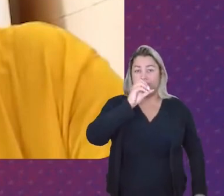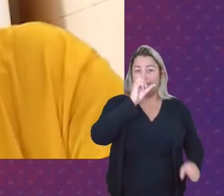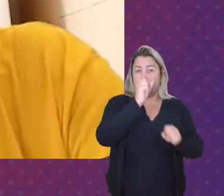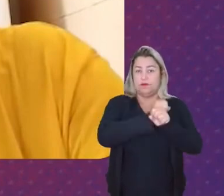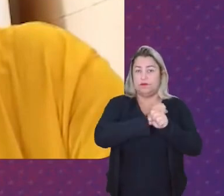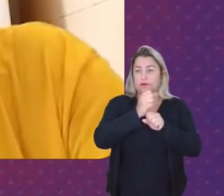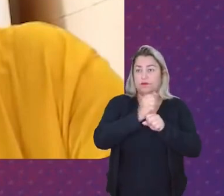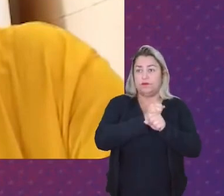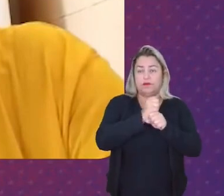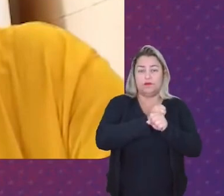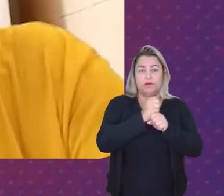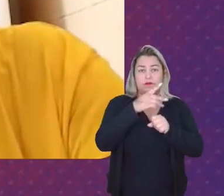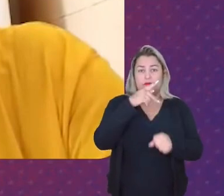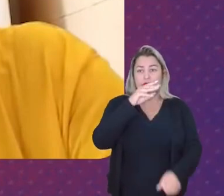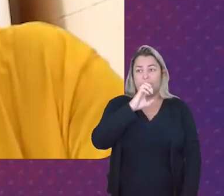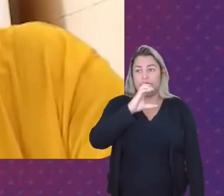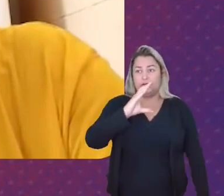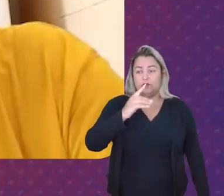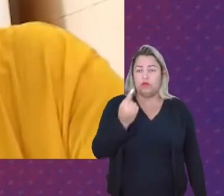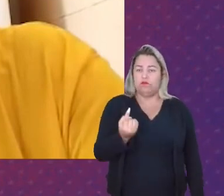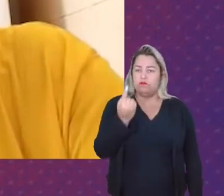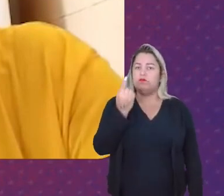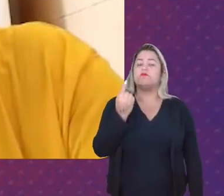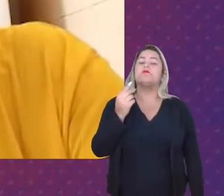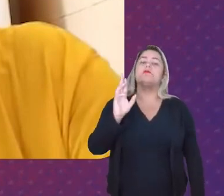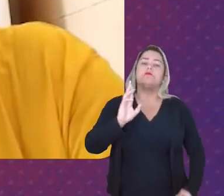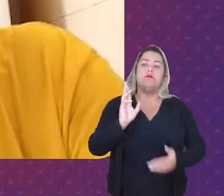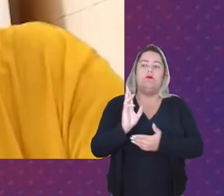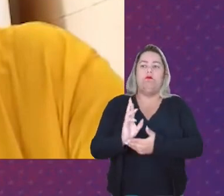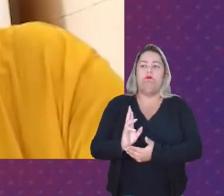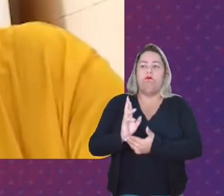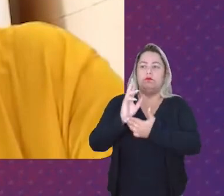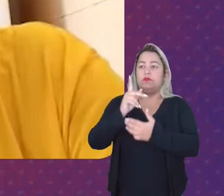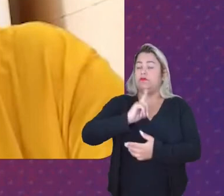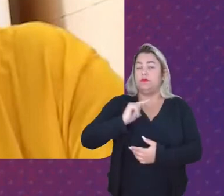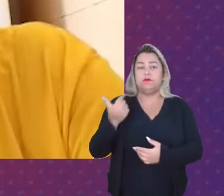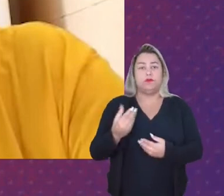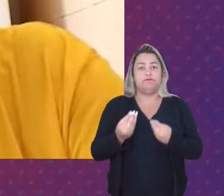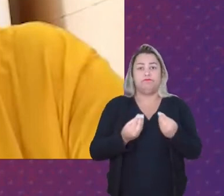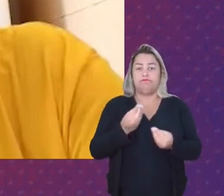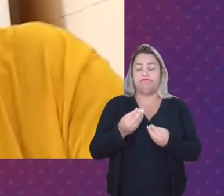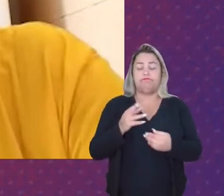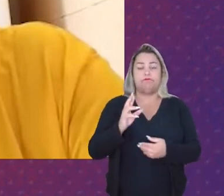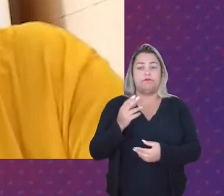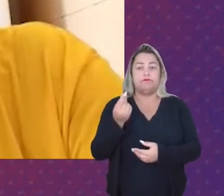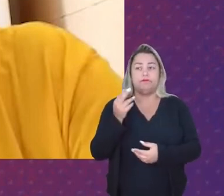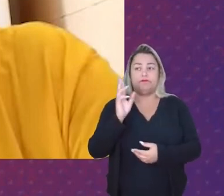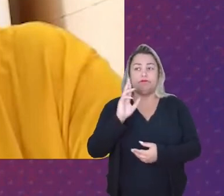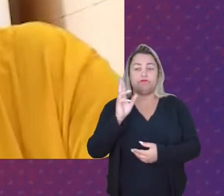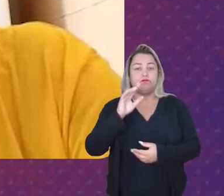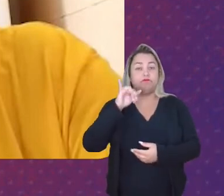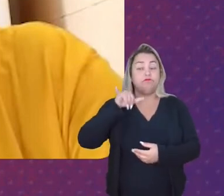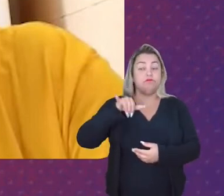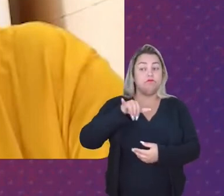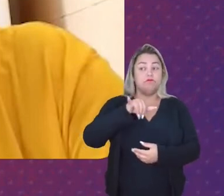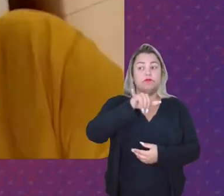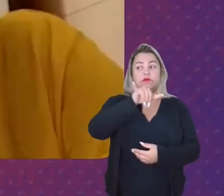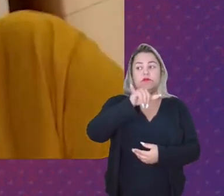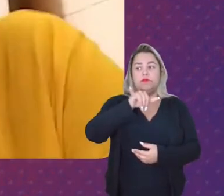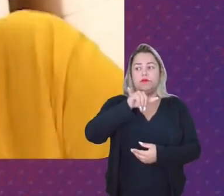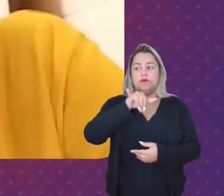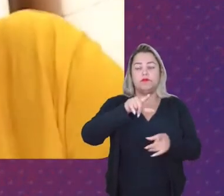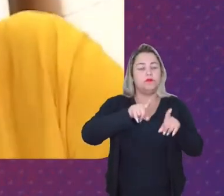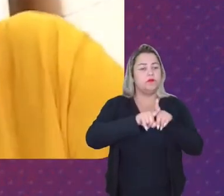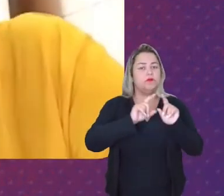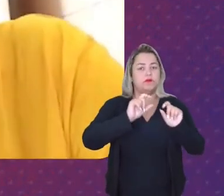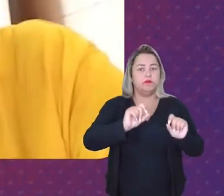cada sindicato mandou uma representante, né, porque a gente não tem recursos e também não tem tempo para estar viajando. E aí nós fomos para a